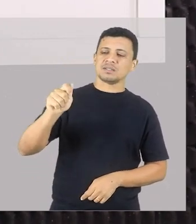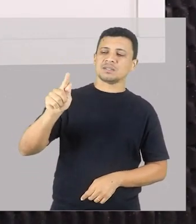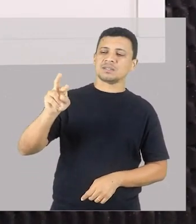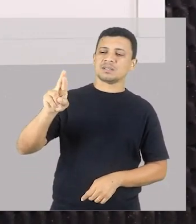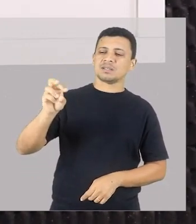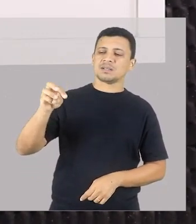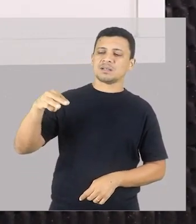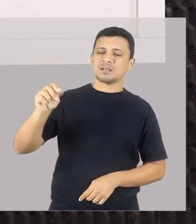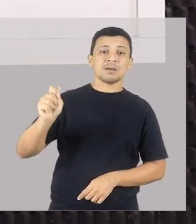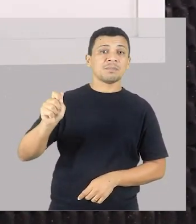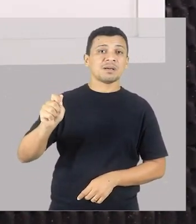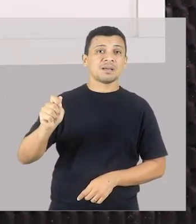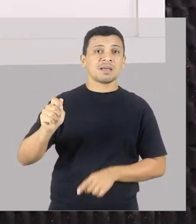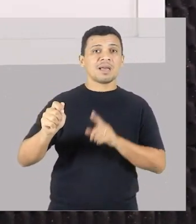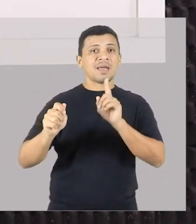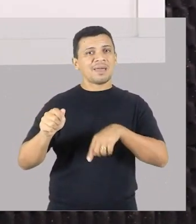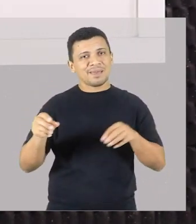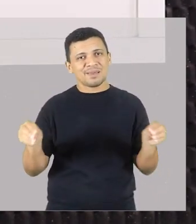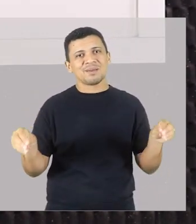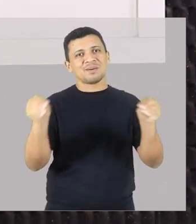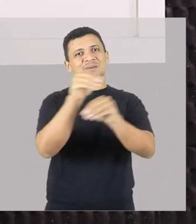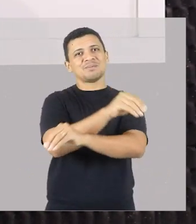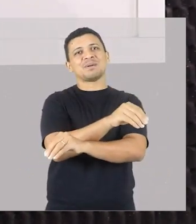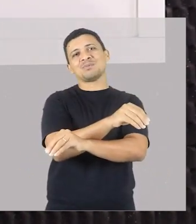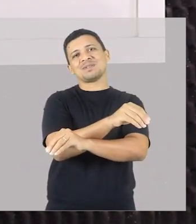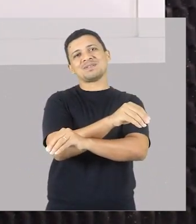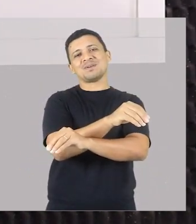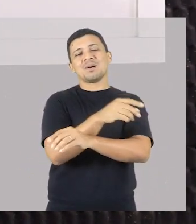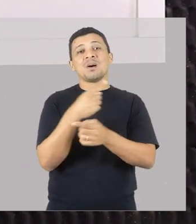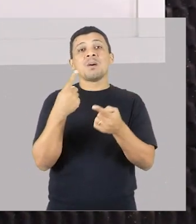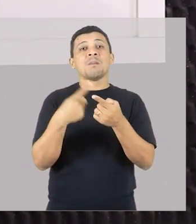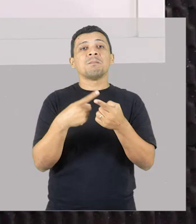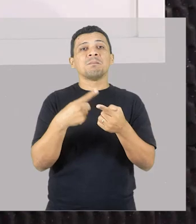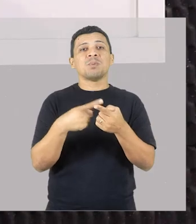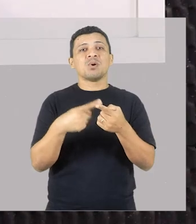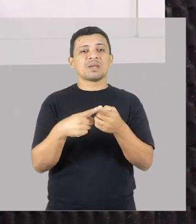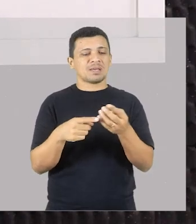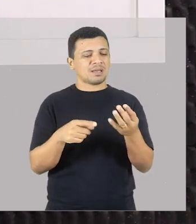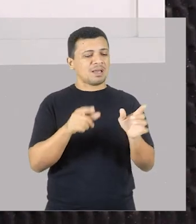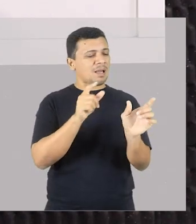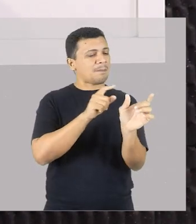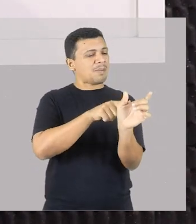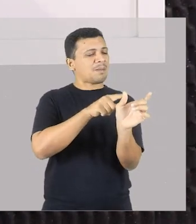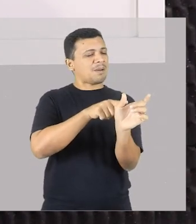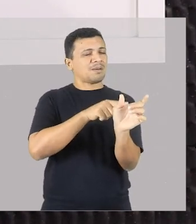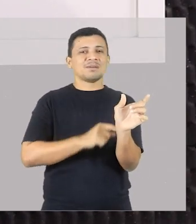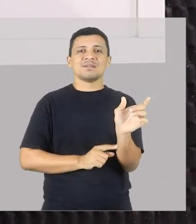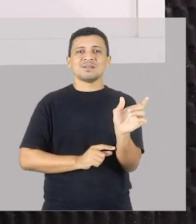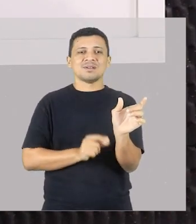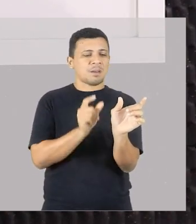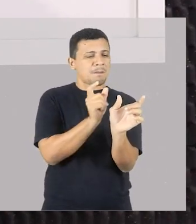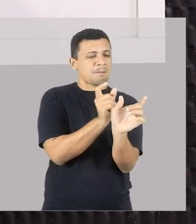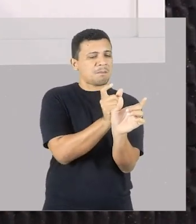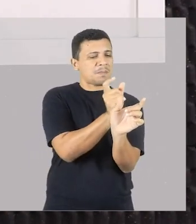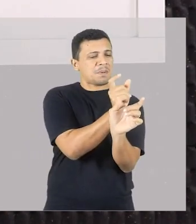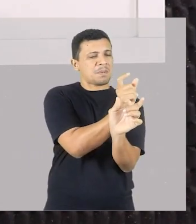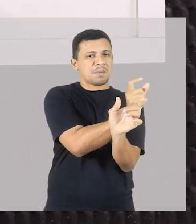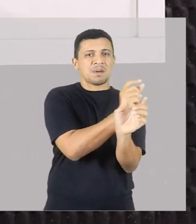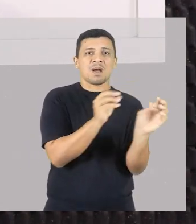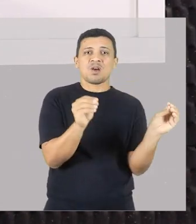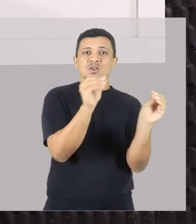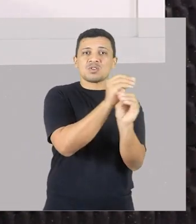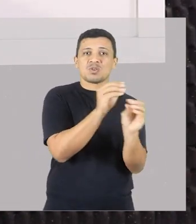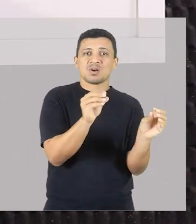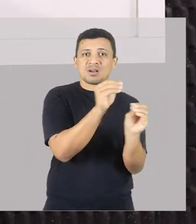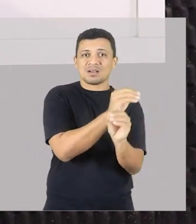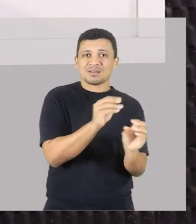envolver anagrama é sempre permutação. Por quê? Porque as trocas de posições, né, os 8